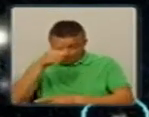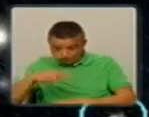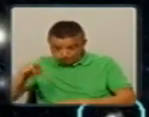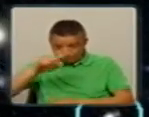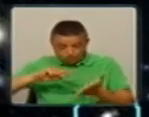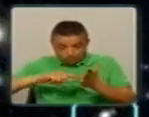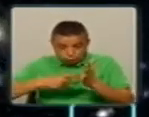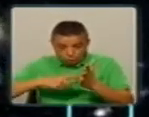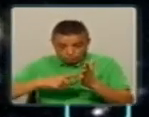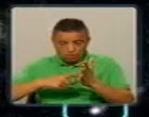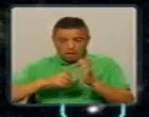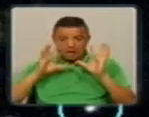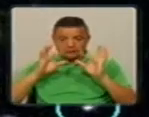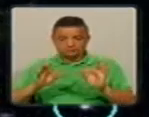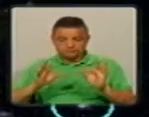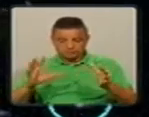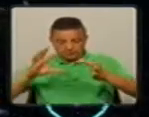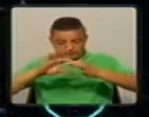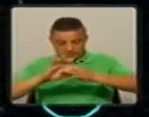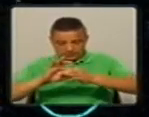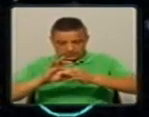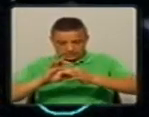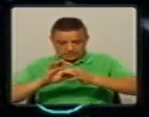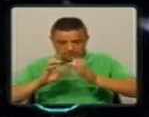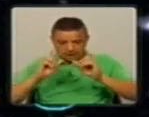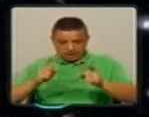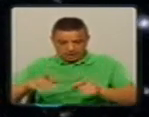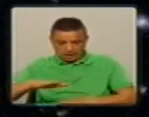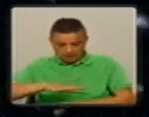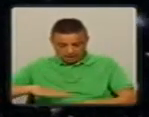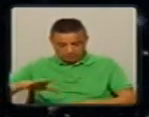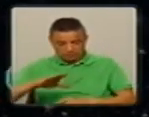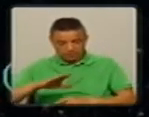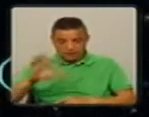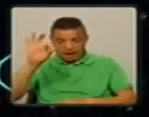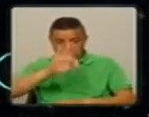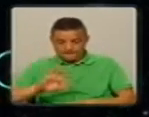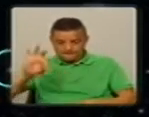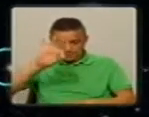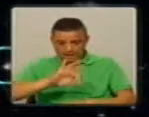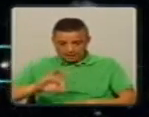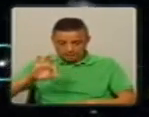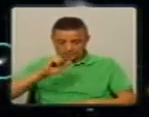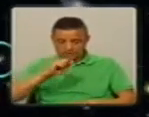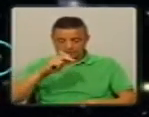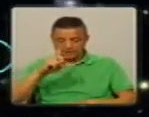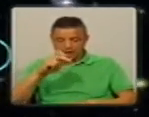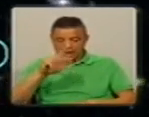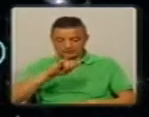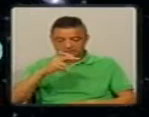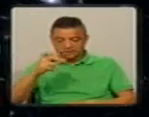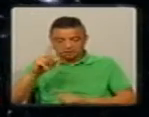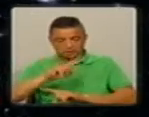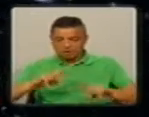são os círculos das galáxias que pertencem efetivamente a este enxame. A amarelo, encontramos galáxias que já não